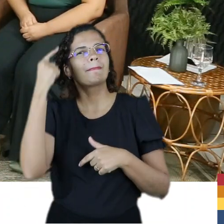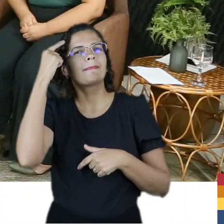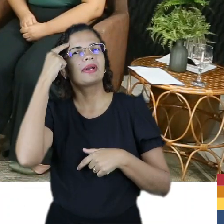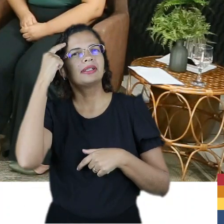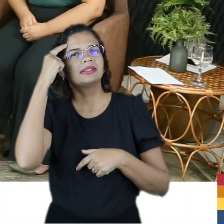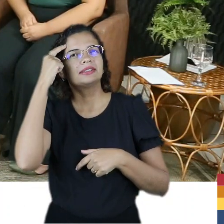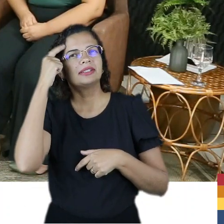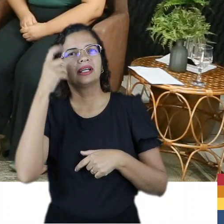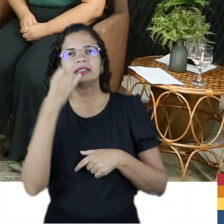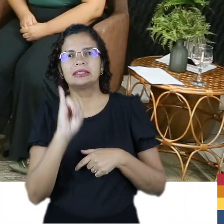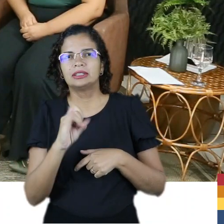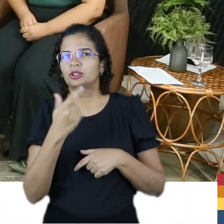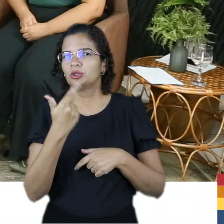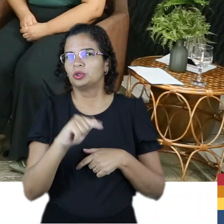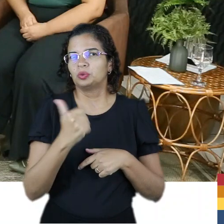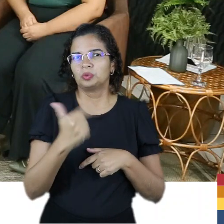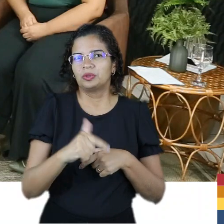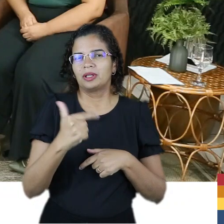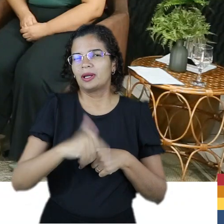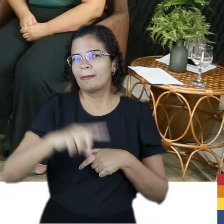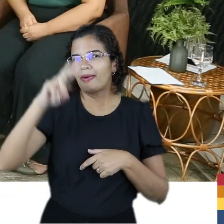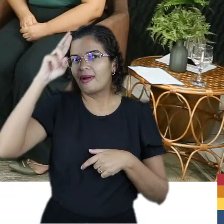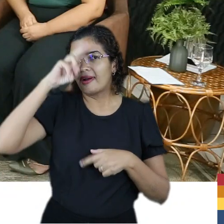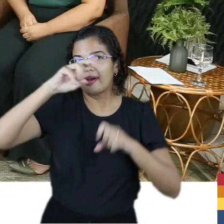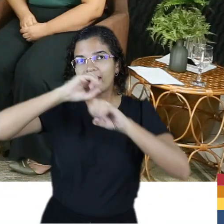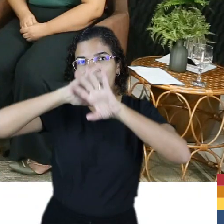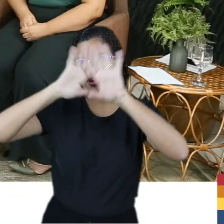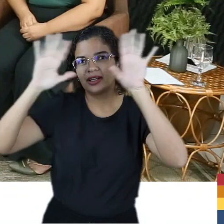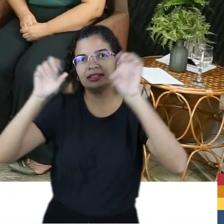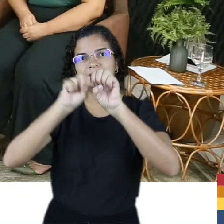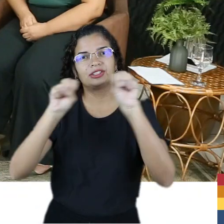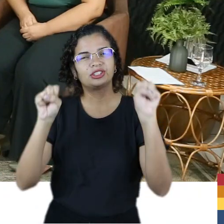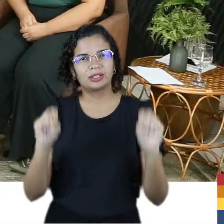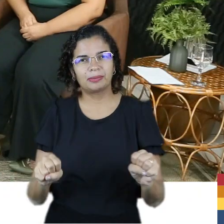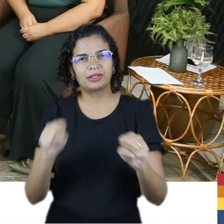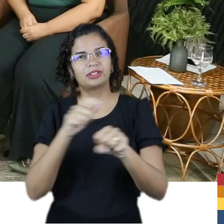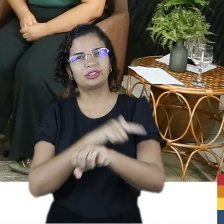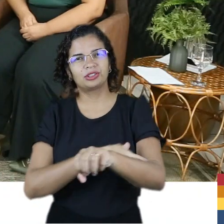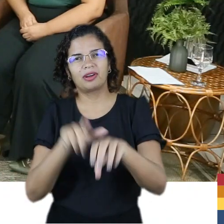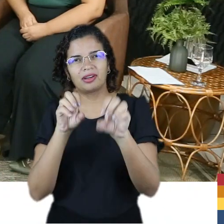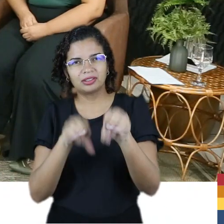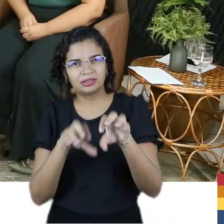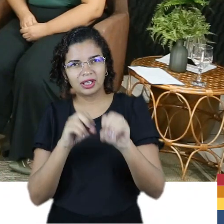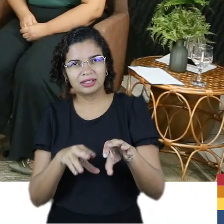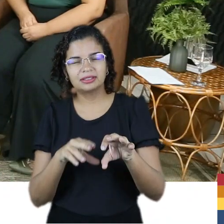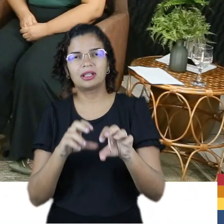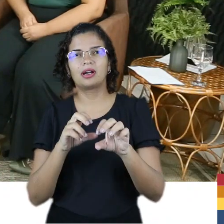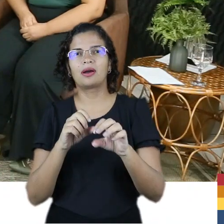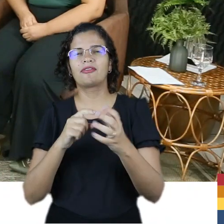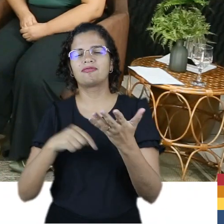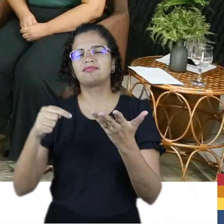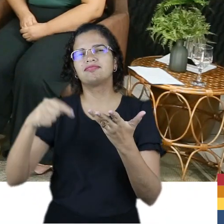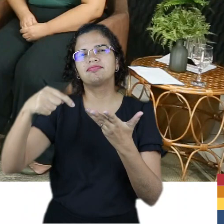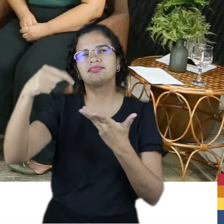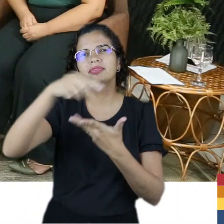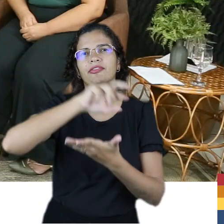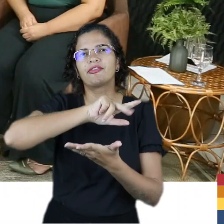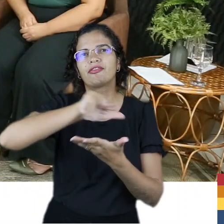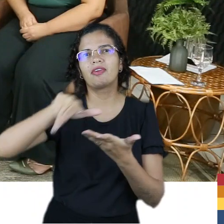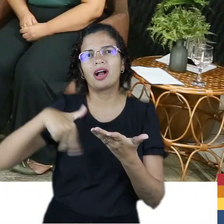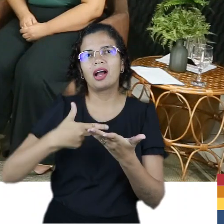temos a perspectiva então de Karl Marx então nos intertícios nas brechas do modo de produção